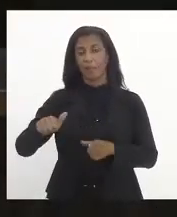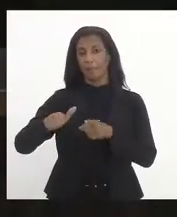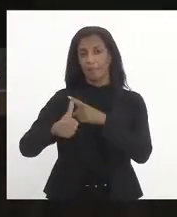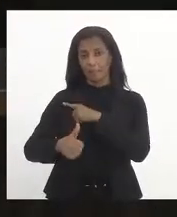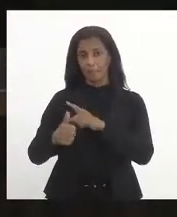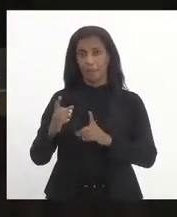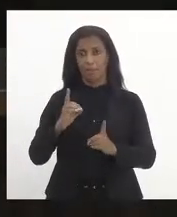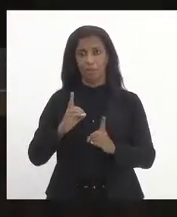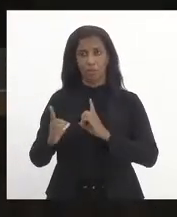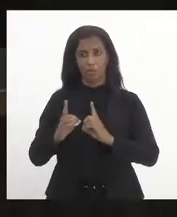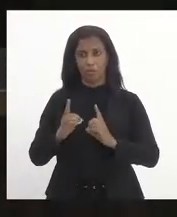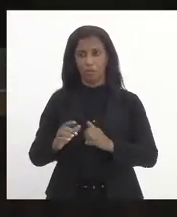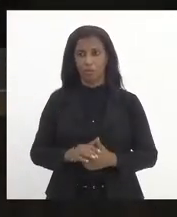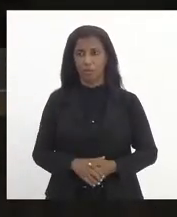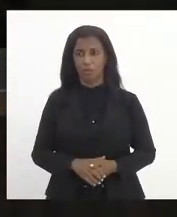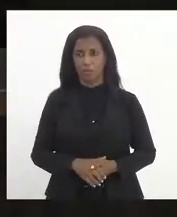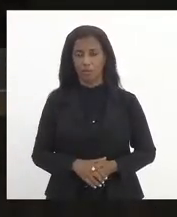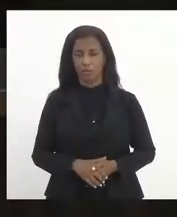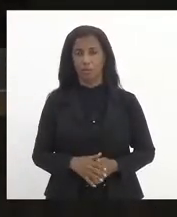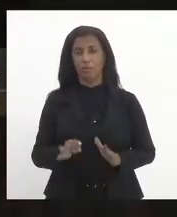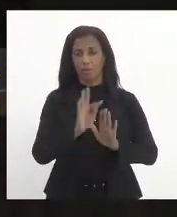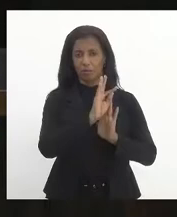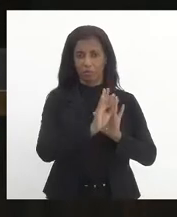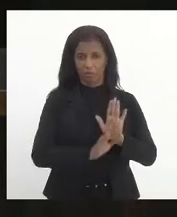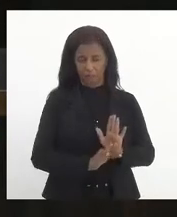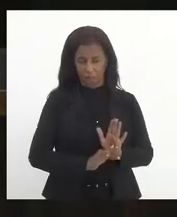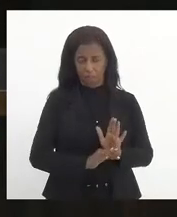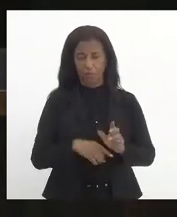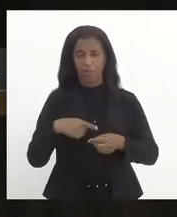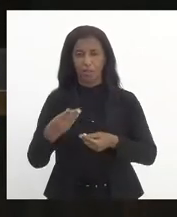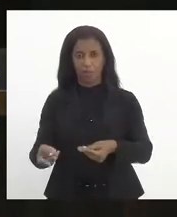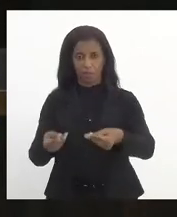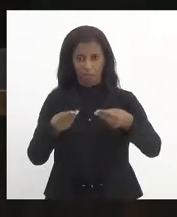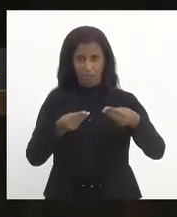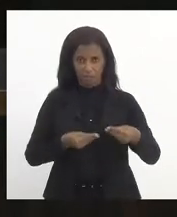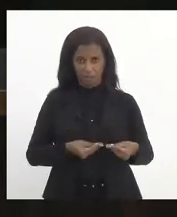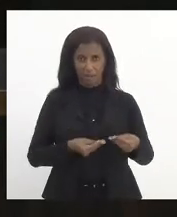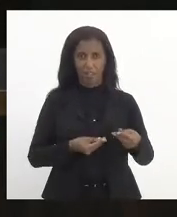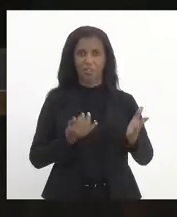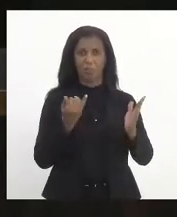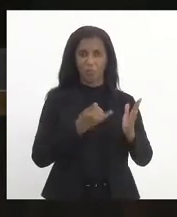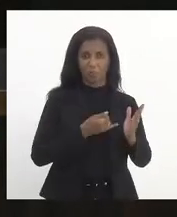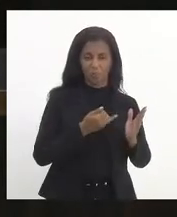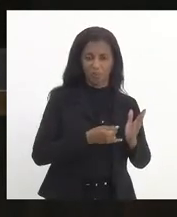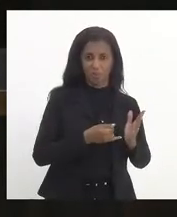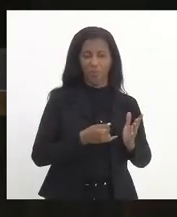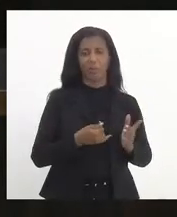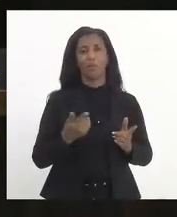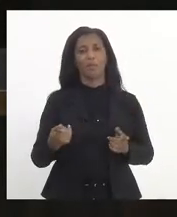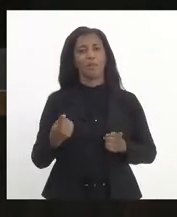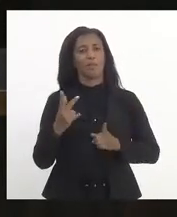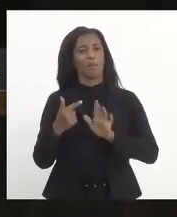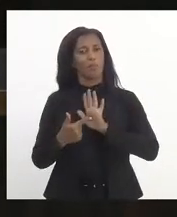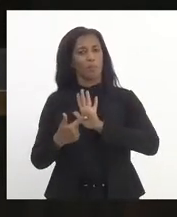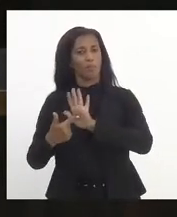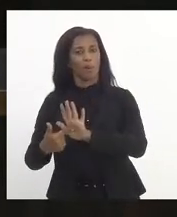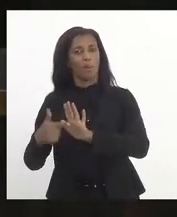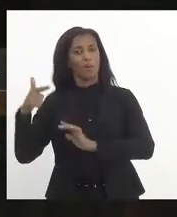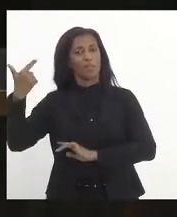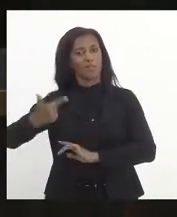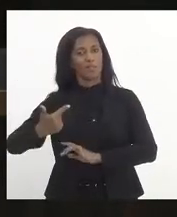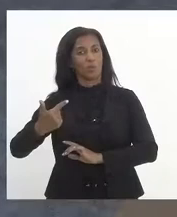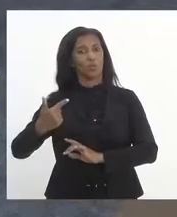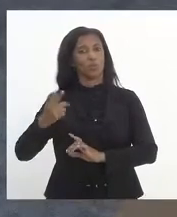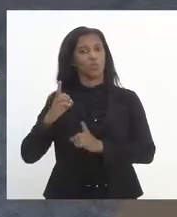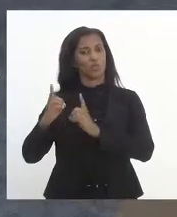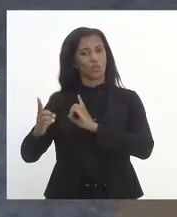primeira discussão. Ok. Acorda um texto, depois traz o texto ao público, vai à redação do vencido para a segunda discussão. Segunda discussão